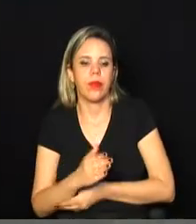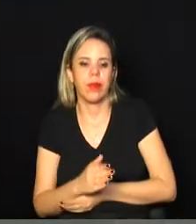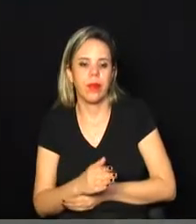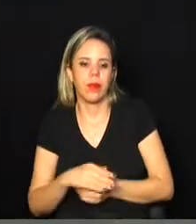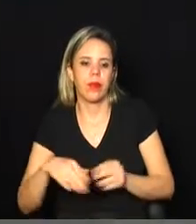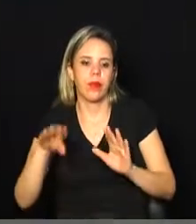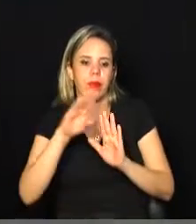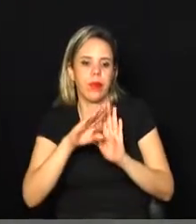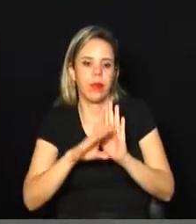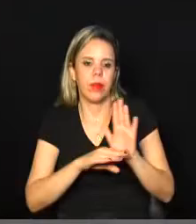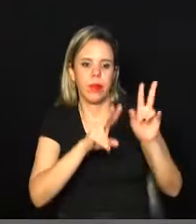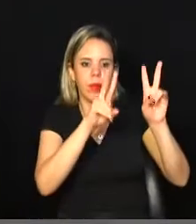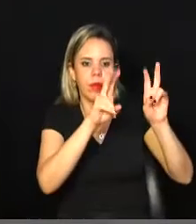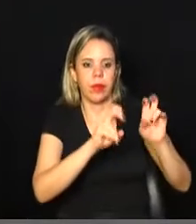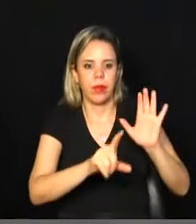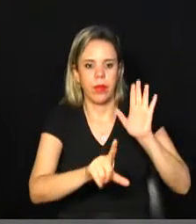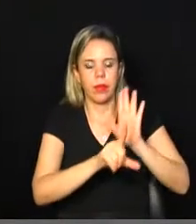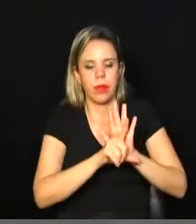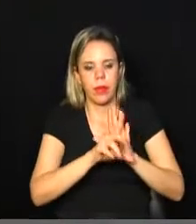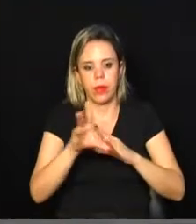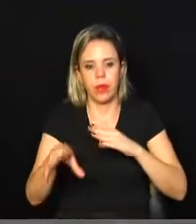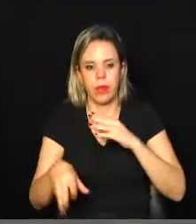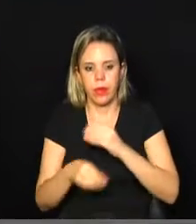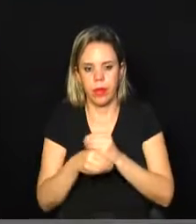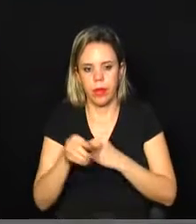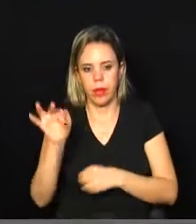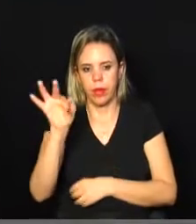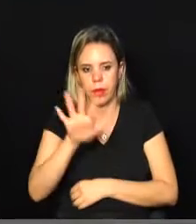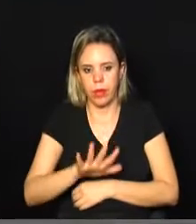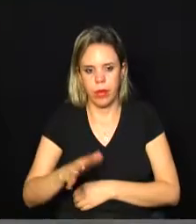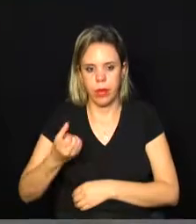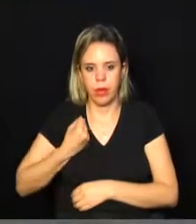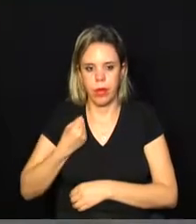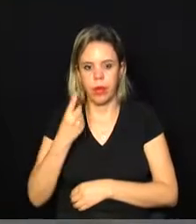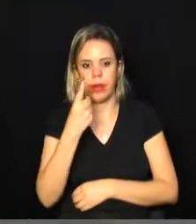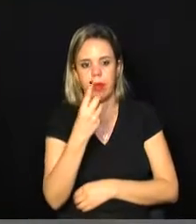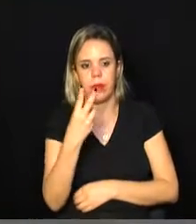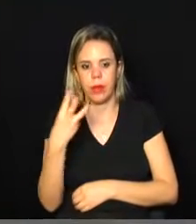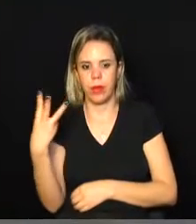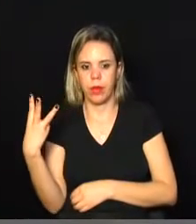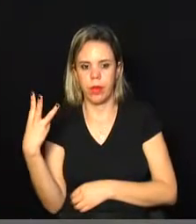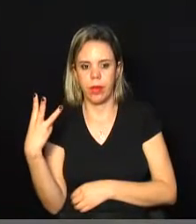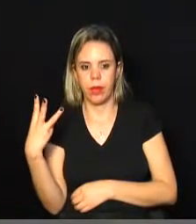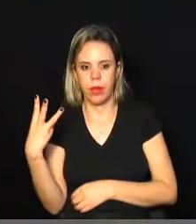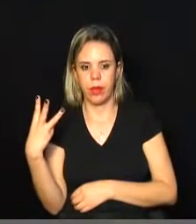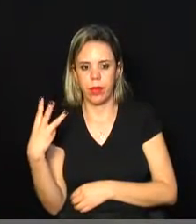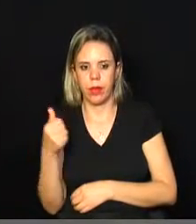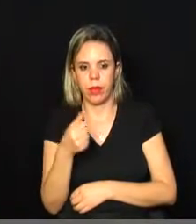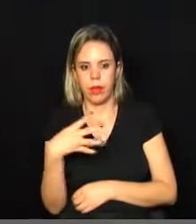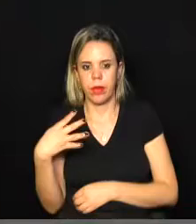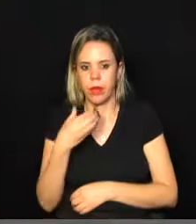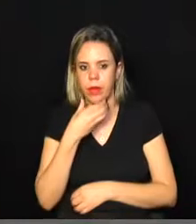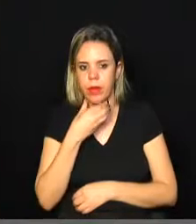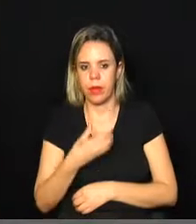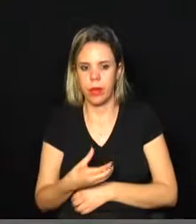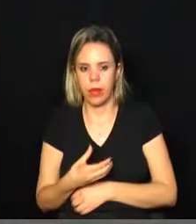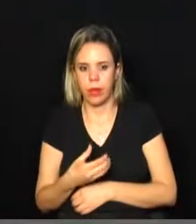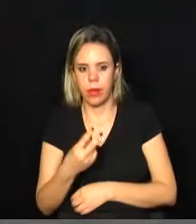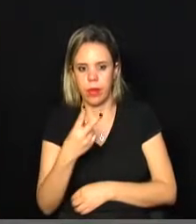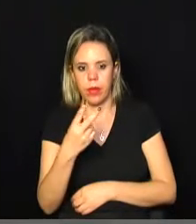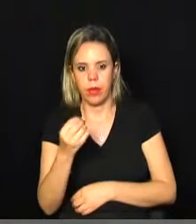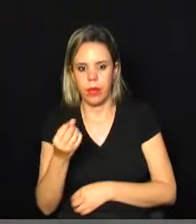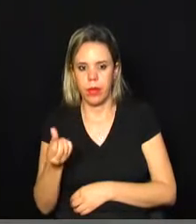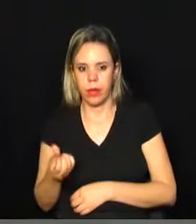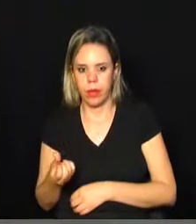classificados nos termos da lei complementar Federal de nº 123 de Quatorze de Dezembro de